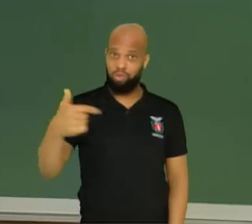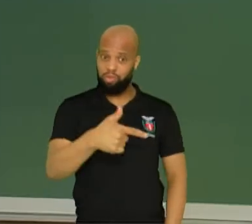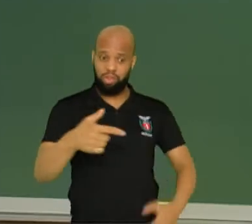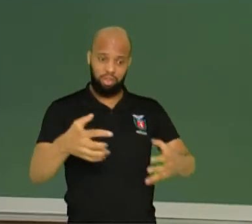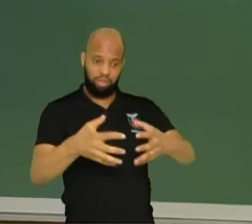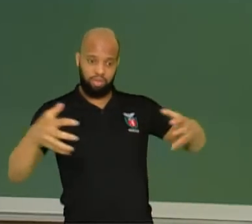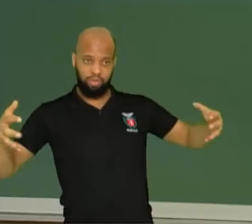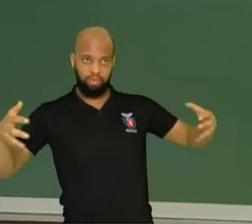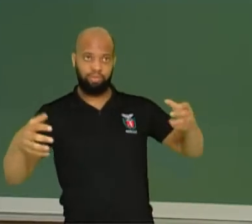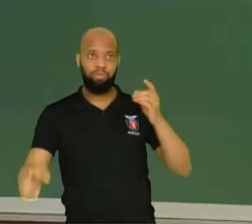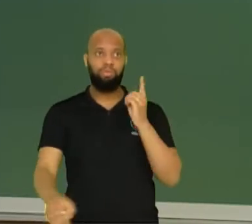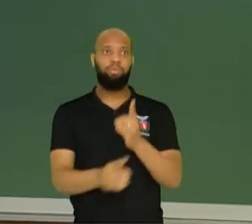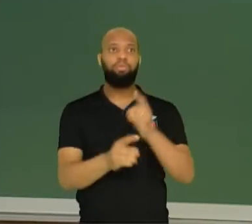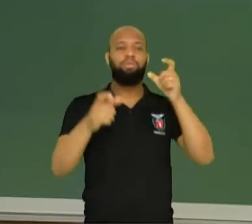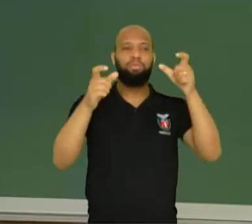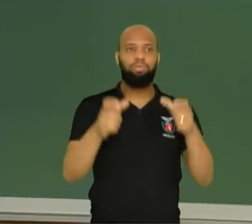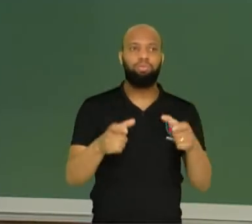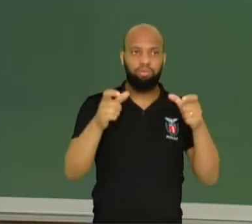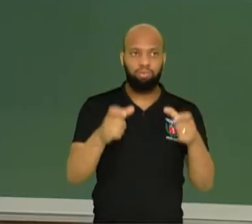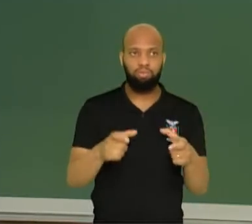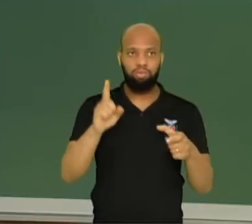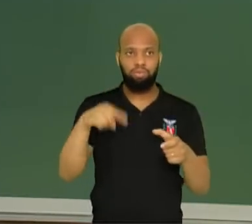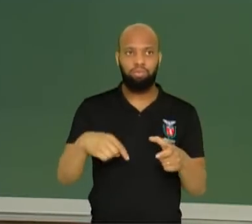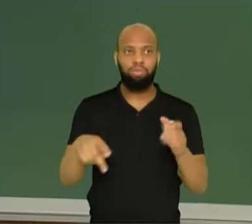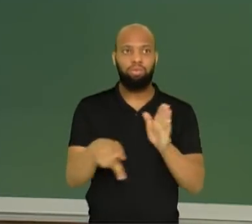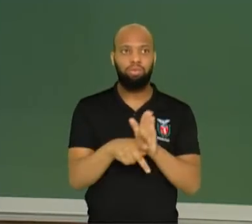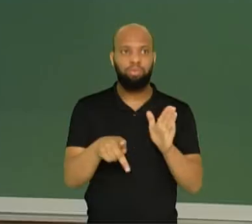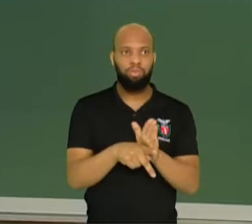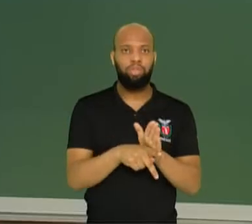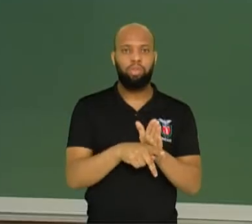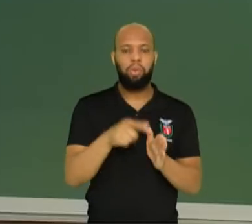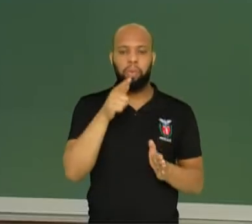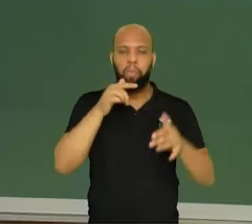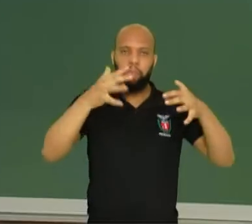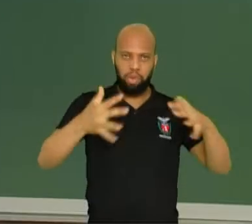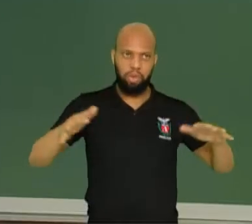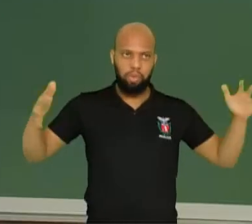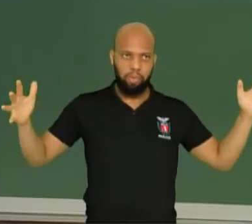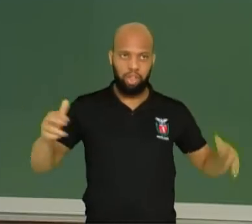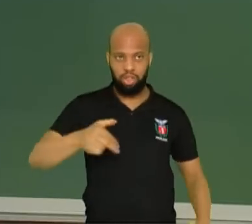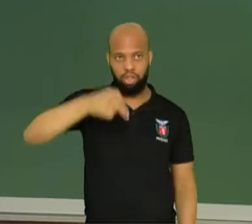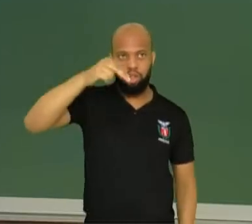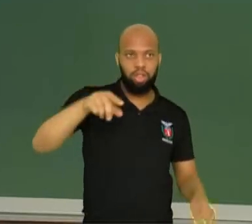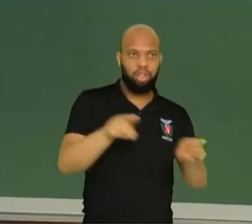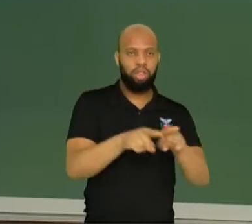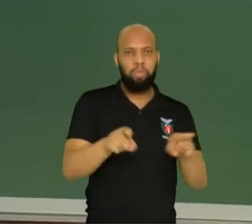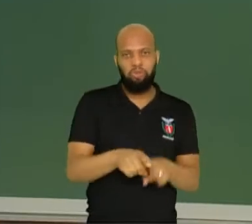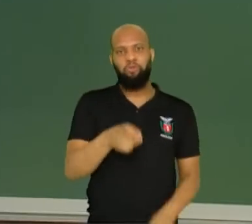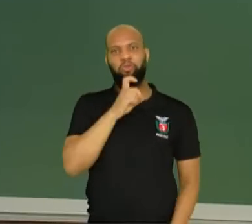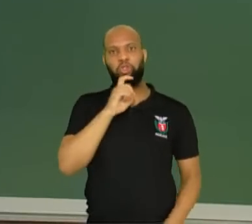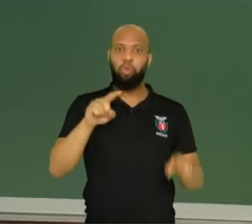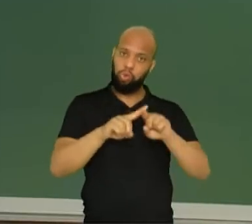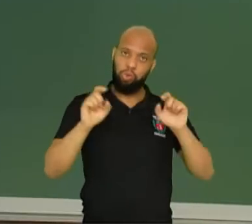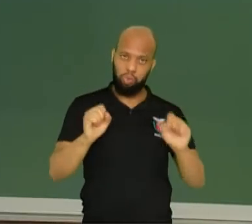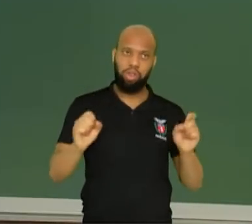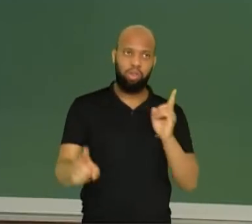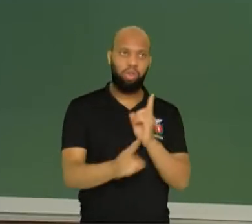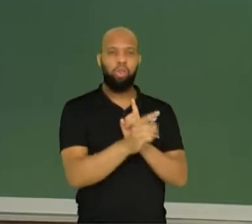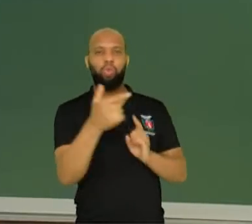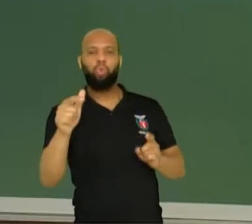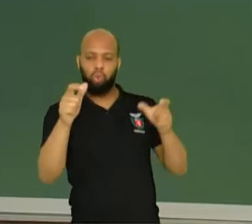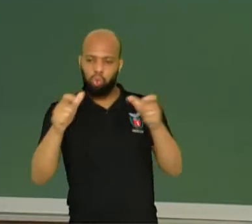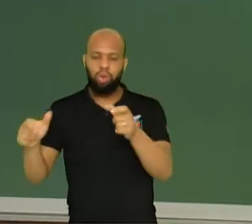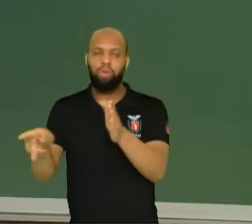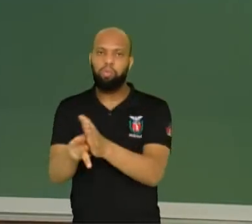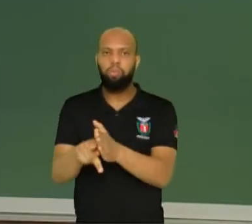ela é encontrada no Atlântico Norte e no Ártico. Mas ela também pode ser vista em outros lugares por conta da corrente. Então,